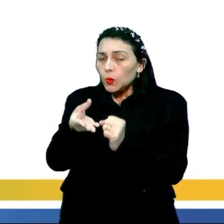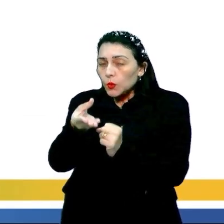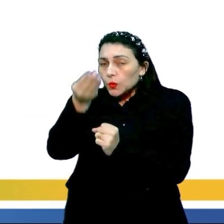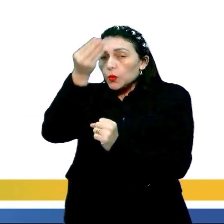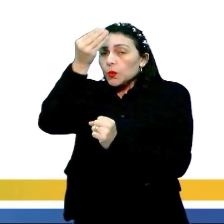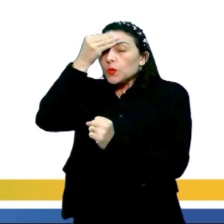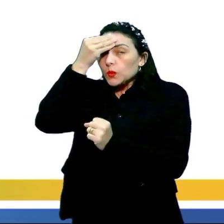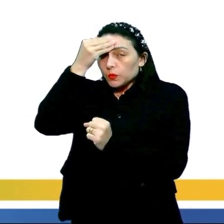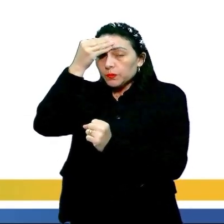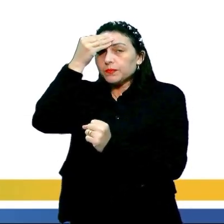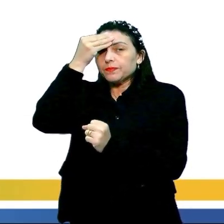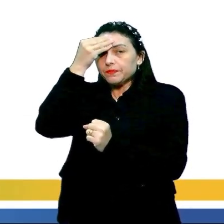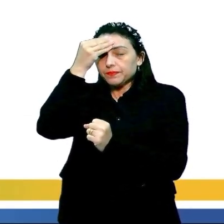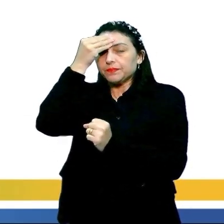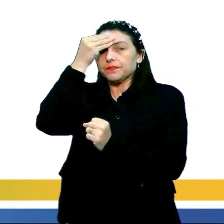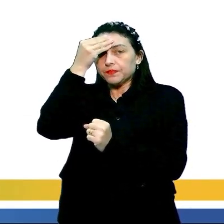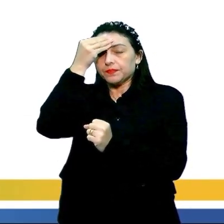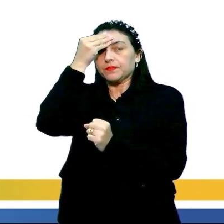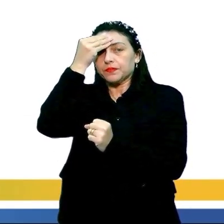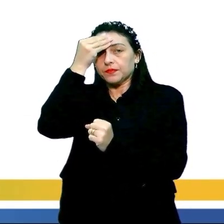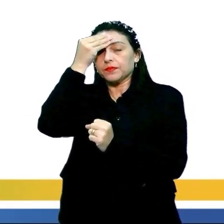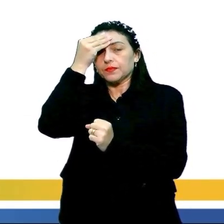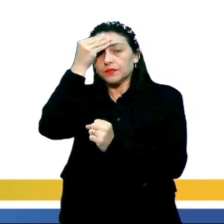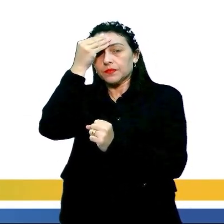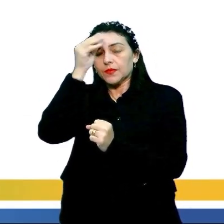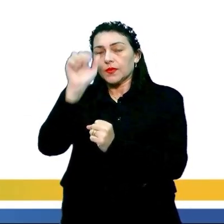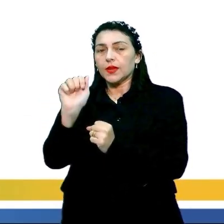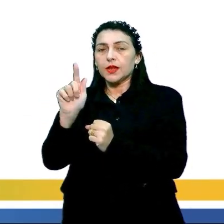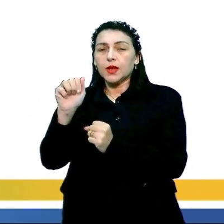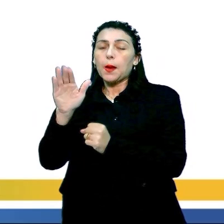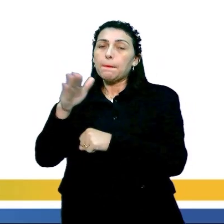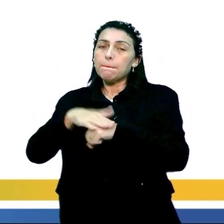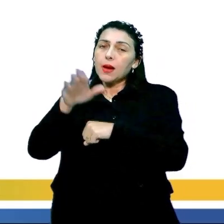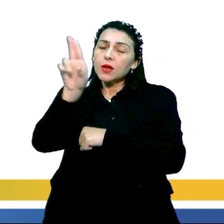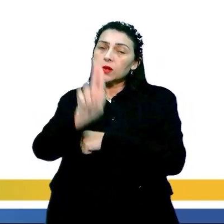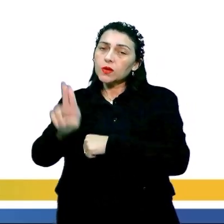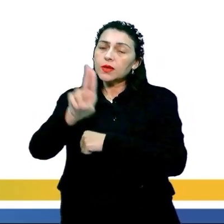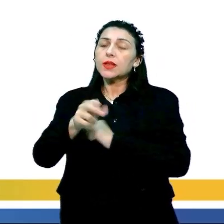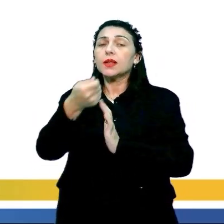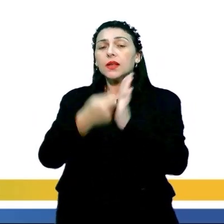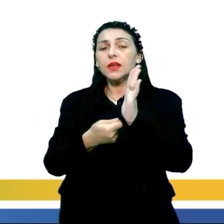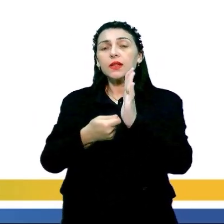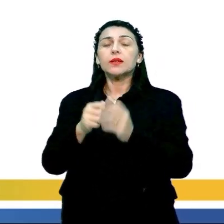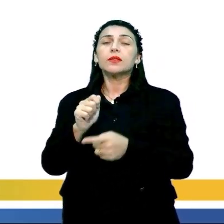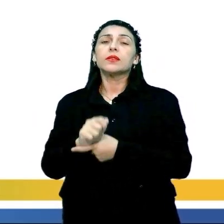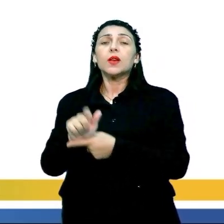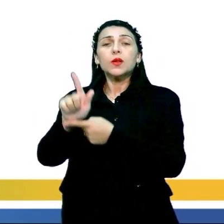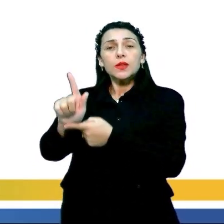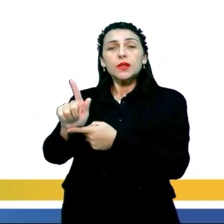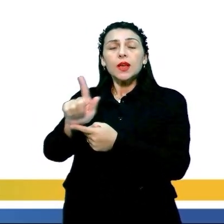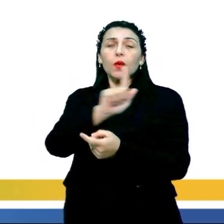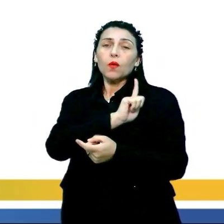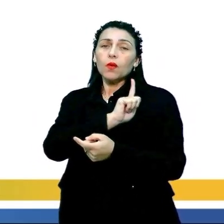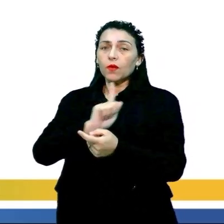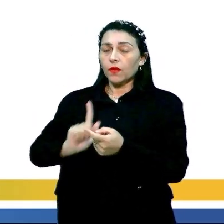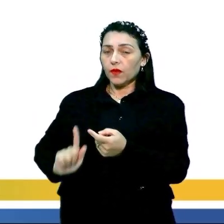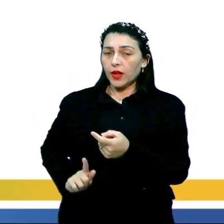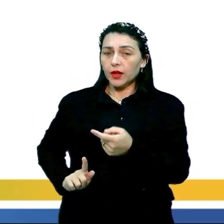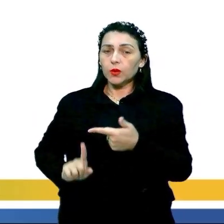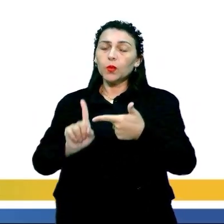gravar, memorizar os agentes mais usados nas redações. Esse G é